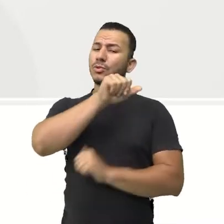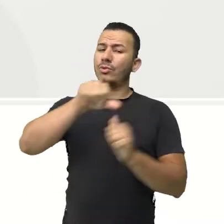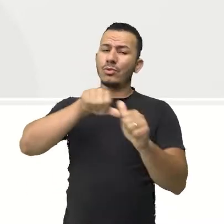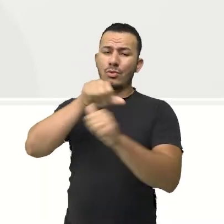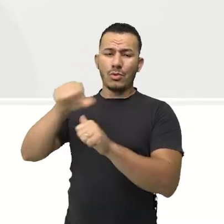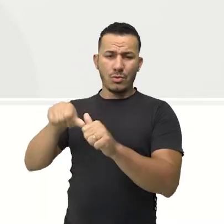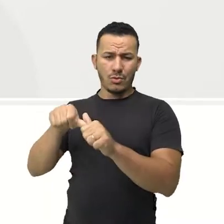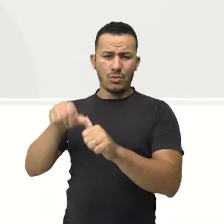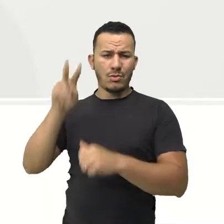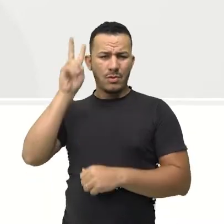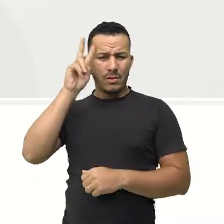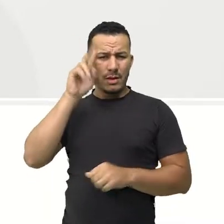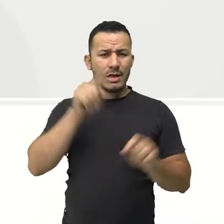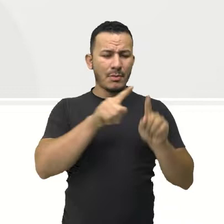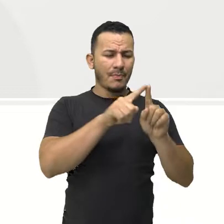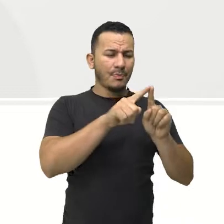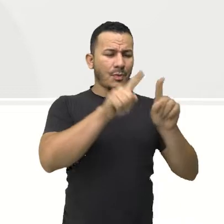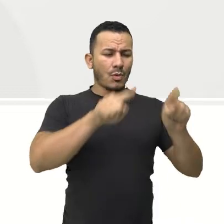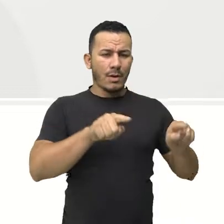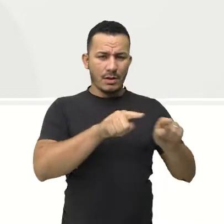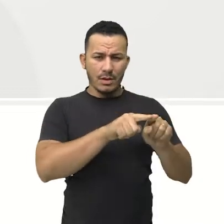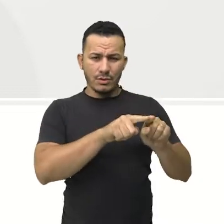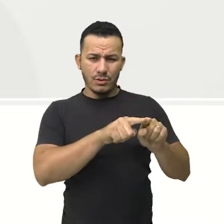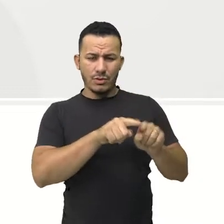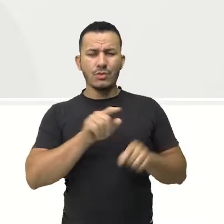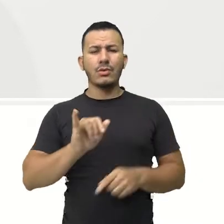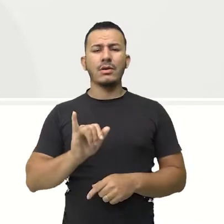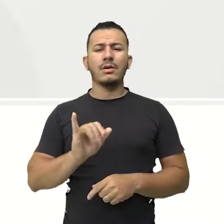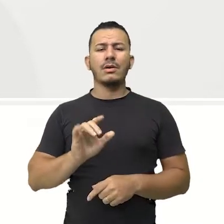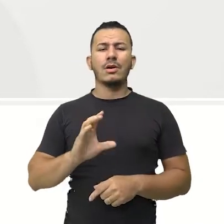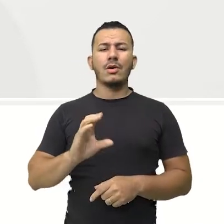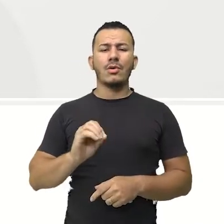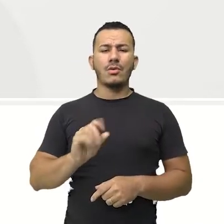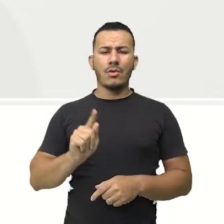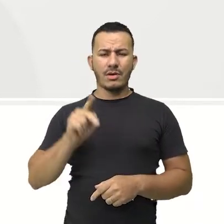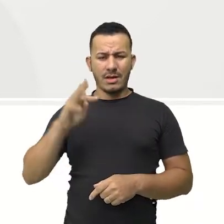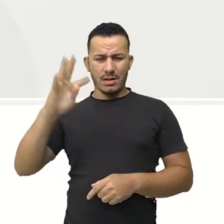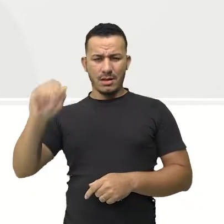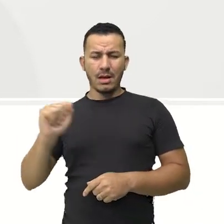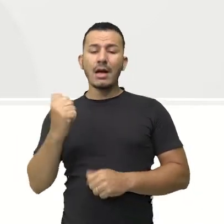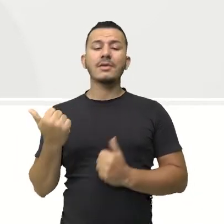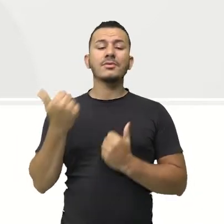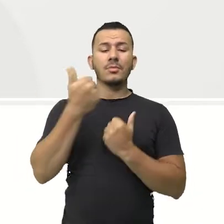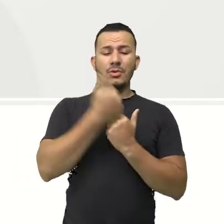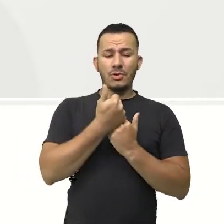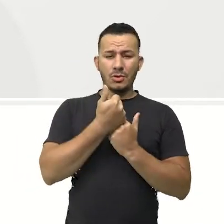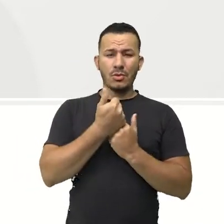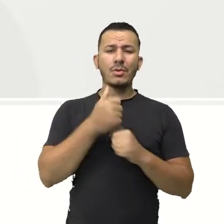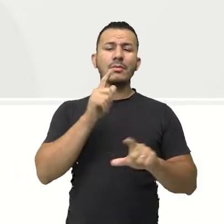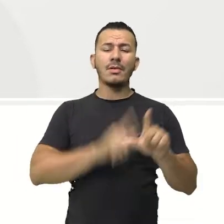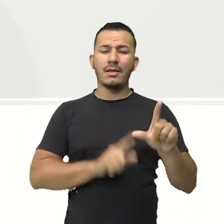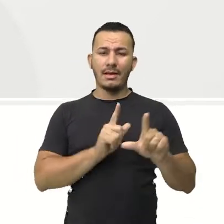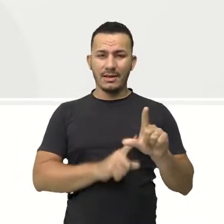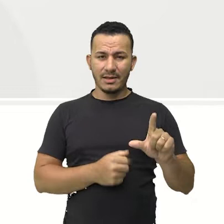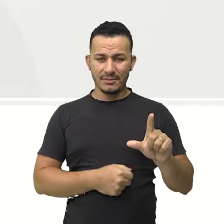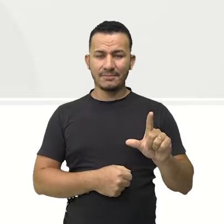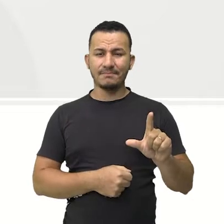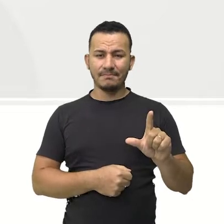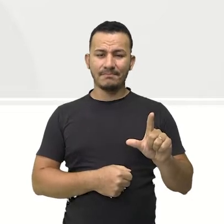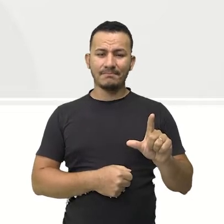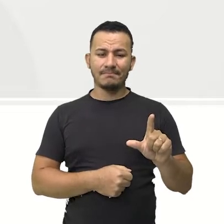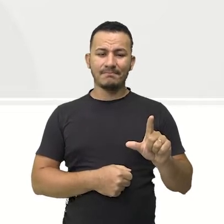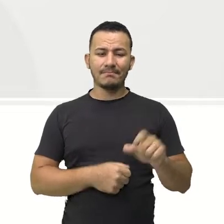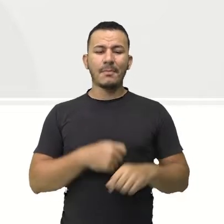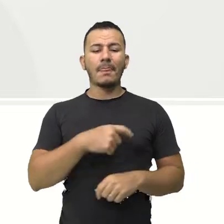nós chamávamos de quadradinho, que era o termo desconhecido, nós vamos substituí-lo por uma letra, ó.